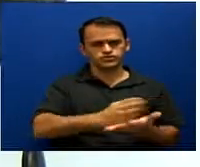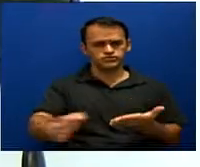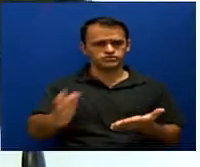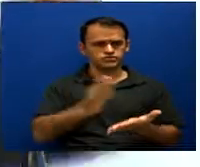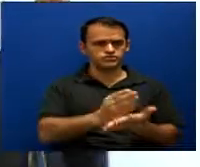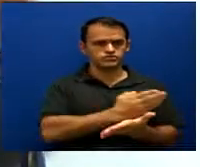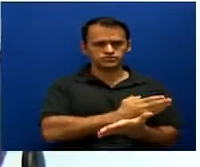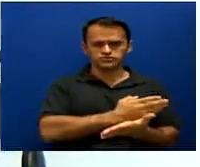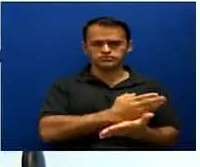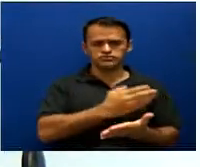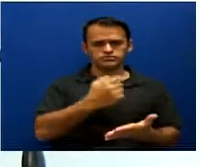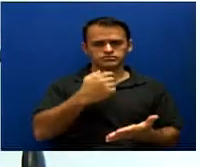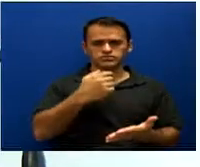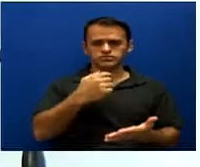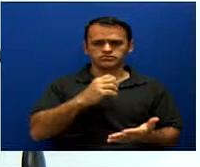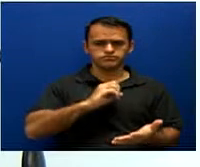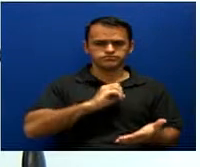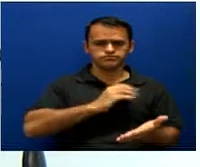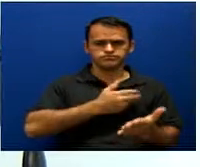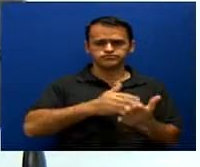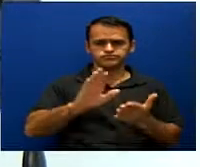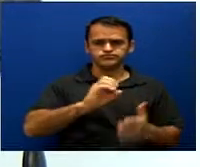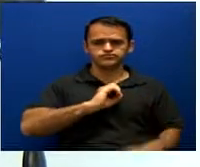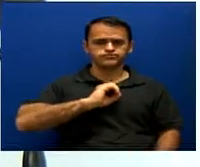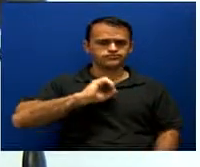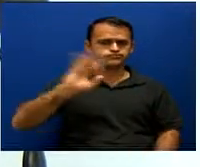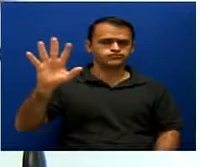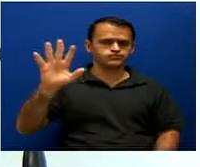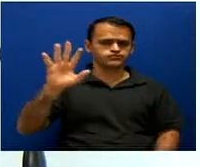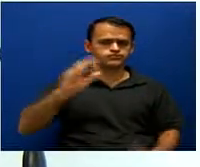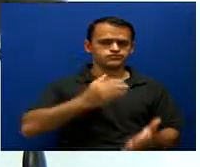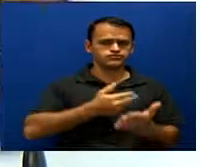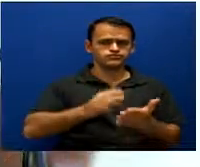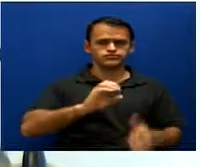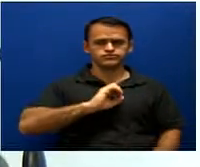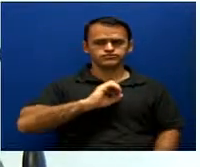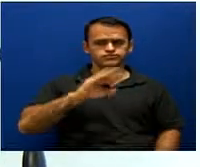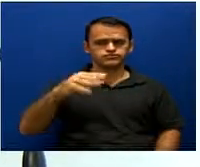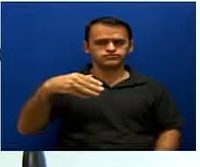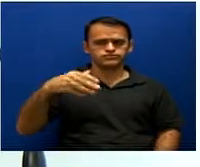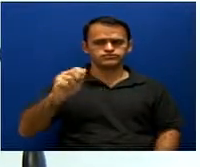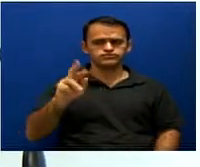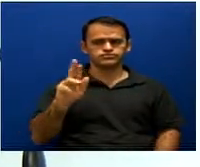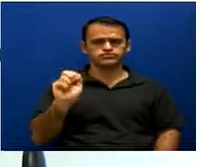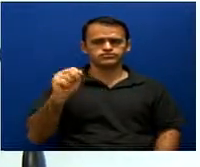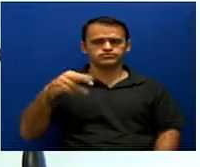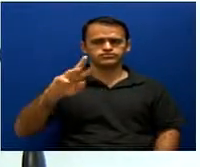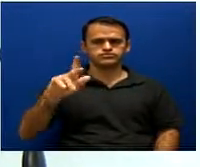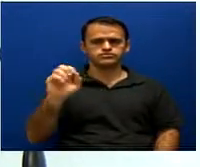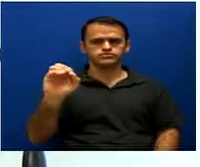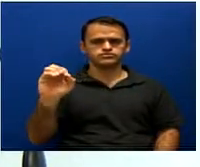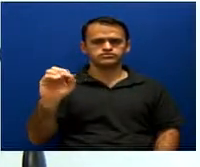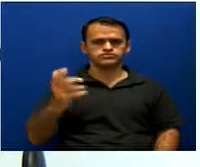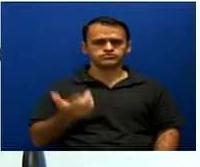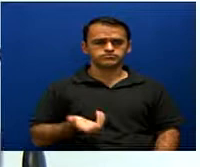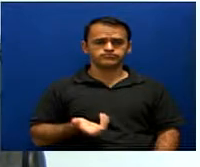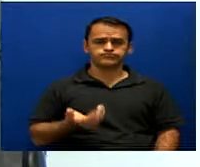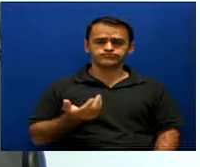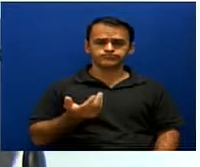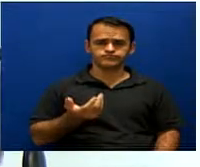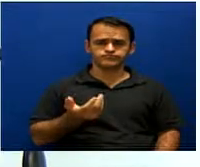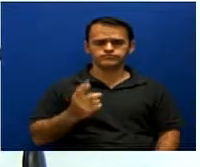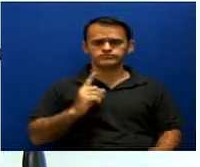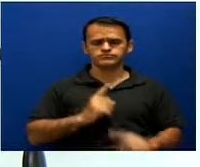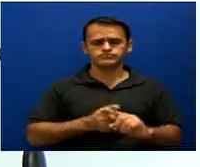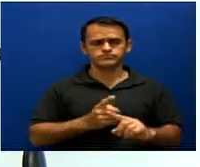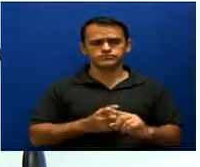Me expulsou daqui, inclusive. Sugeriu minha deportação para o Maranhão. Então, veja bem, por